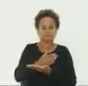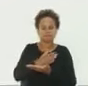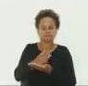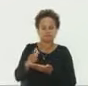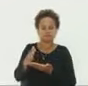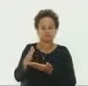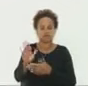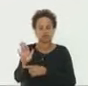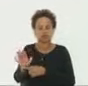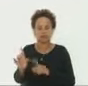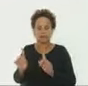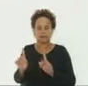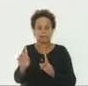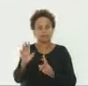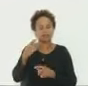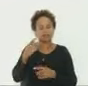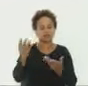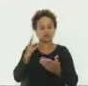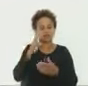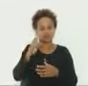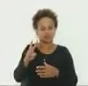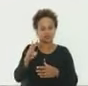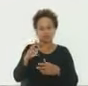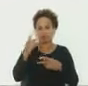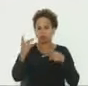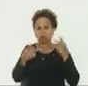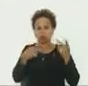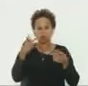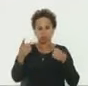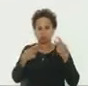eram apenas palavras.